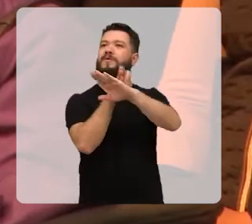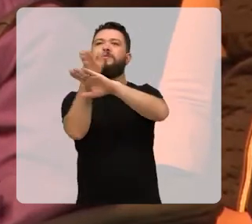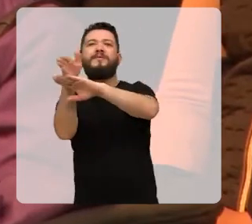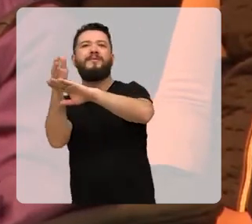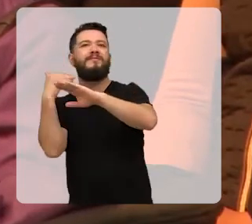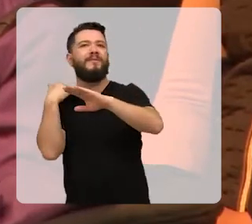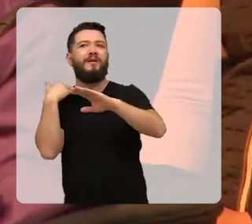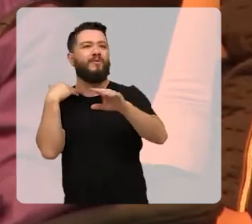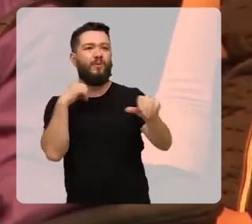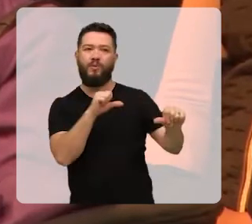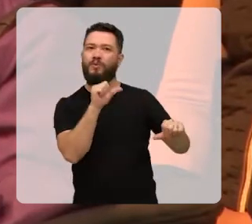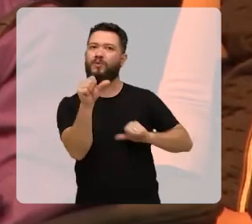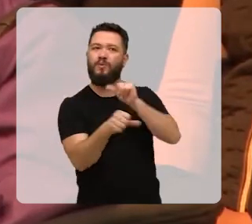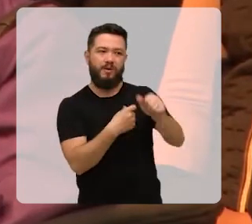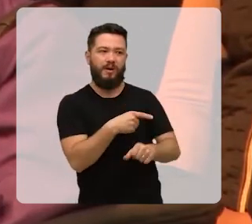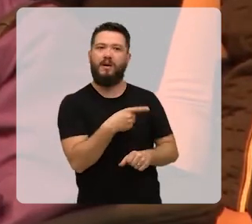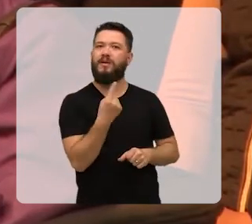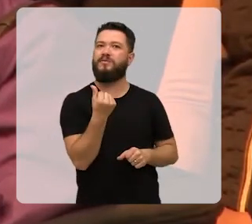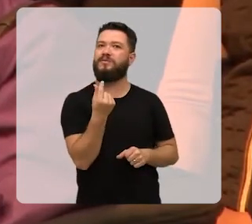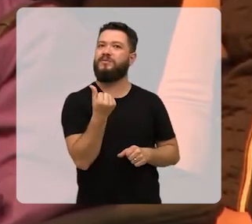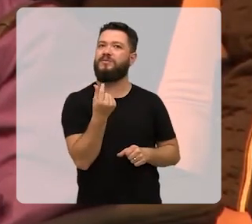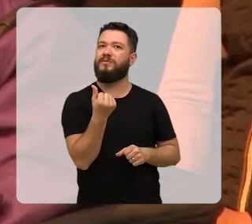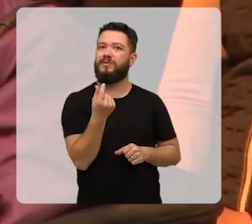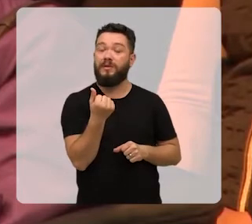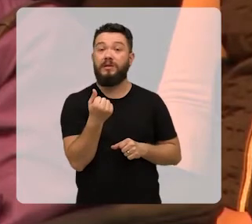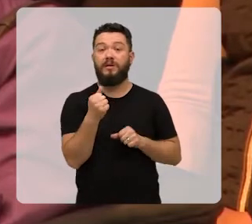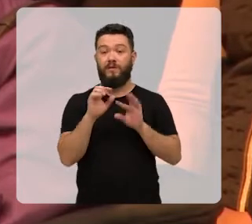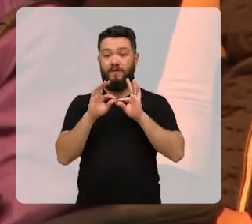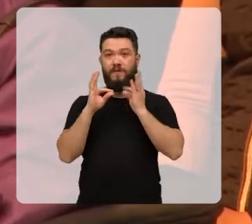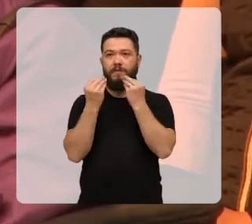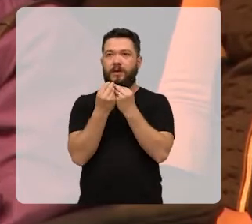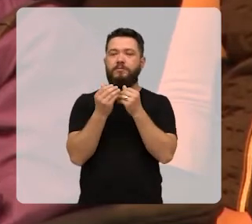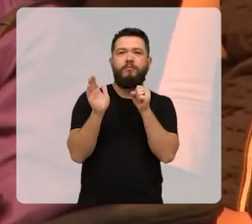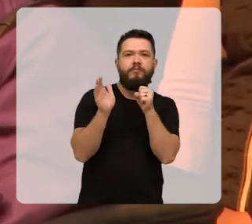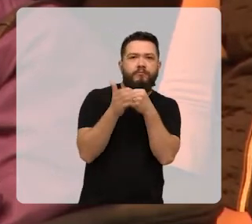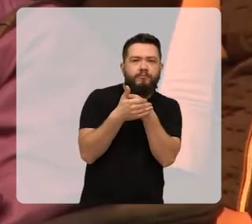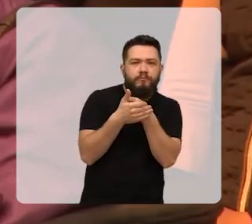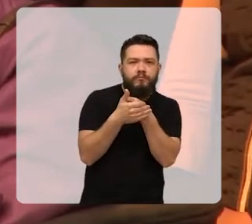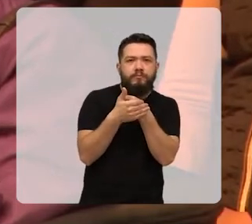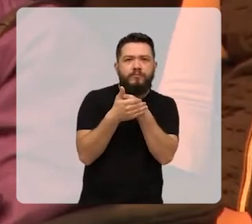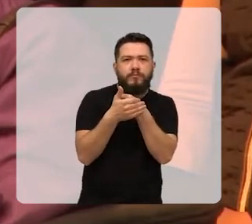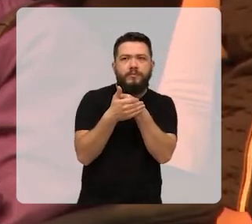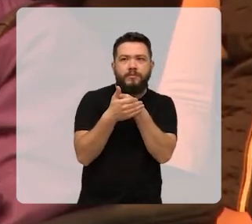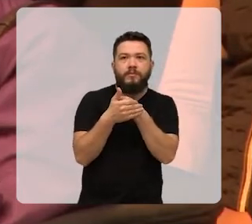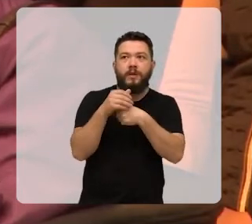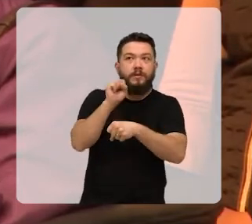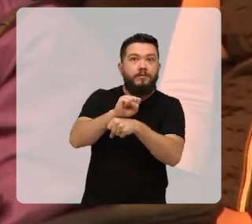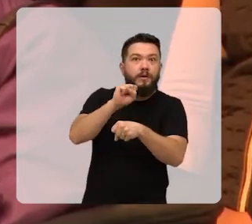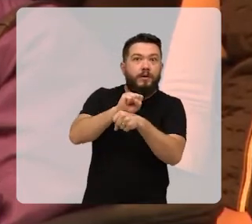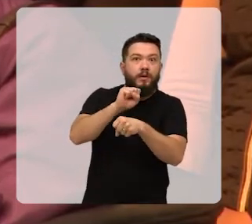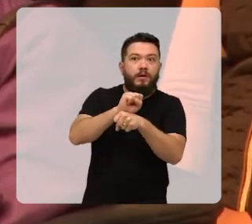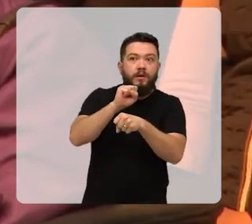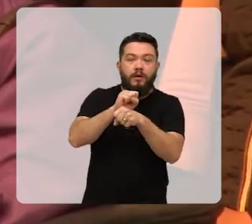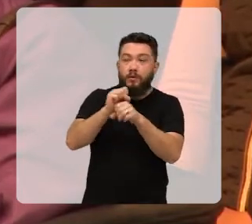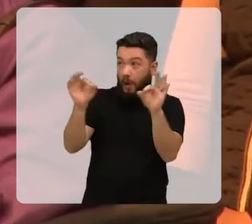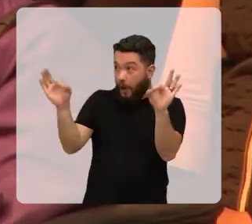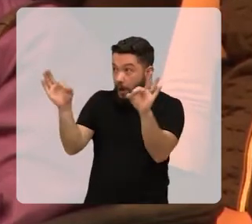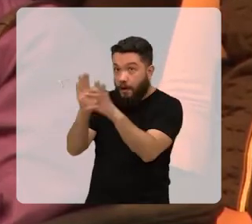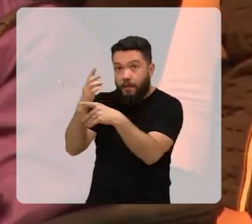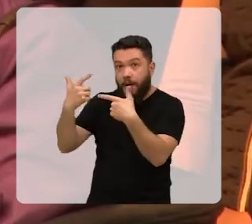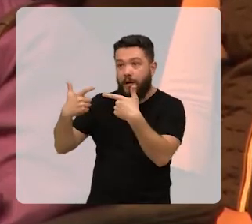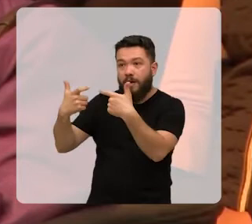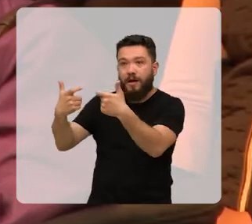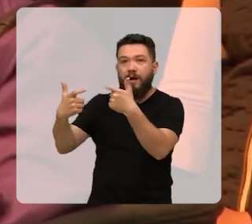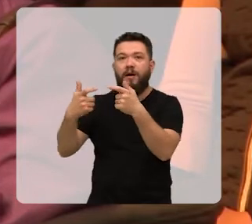Algumas famílias ficaram como escondidas depois, dispostas a receber depois da guerra. Outras